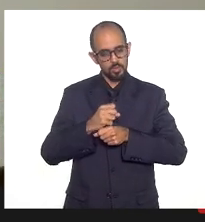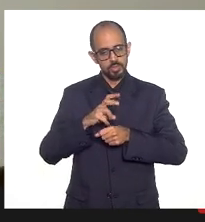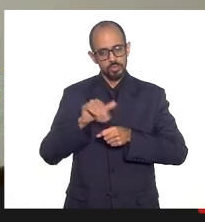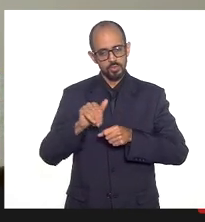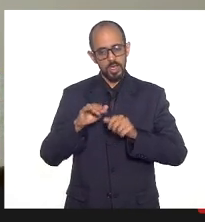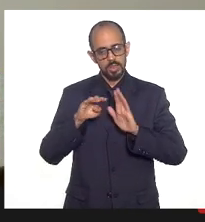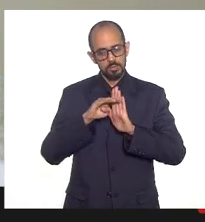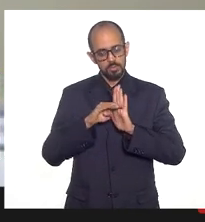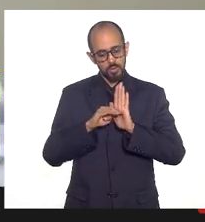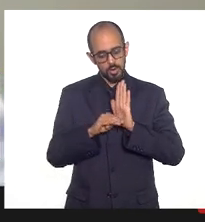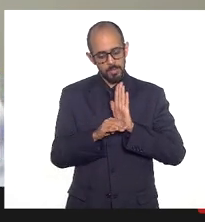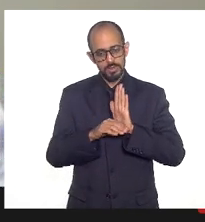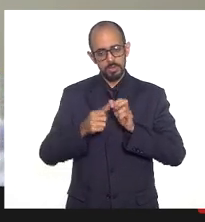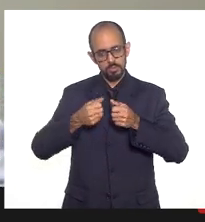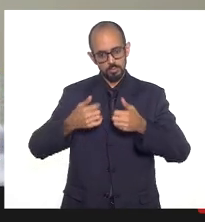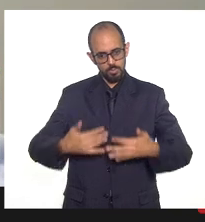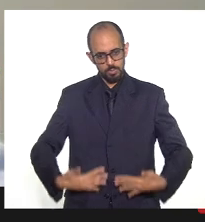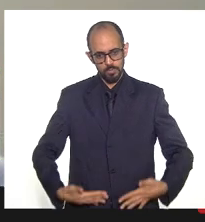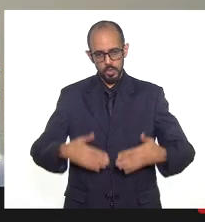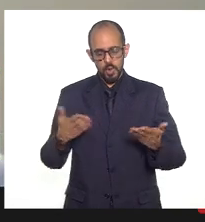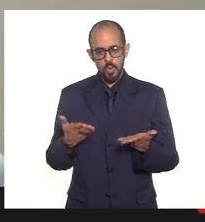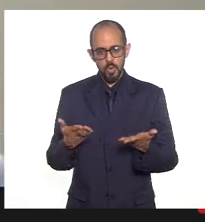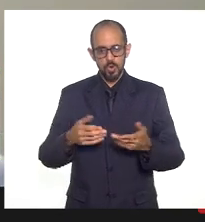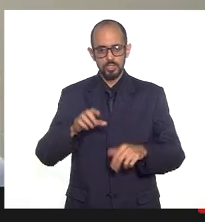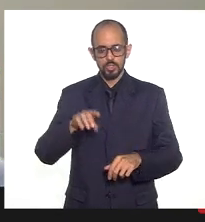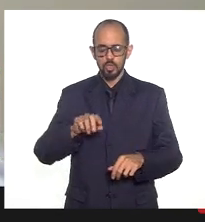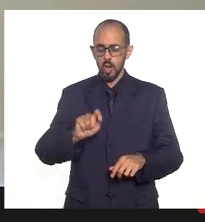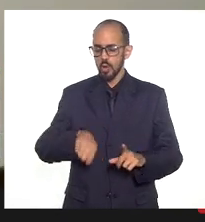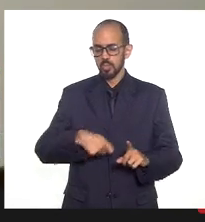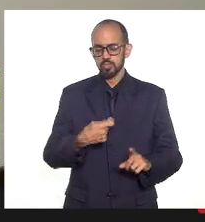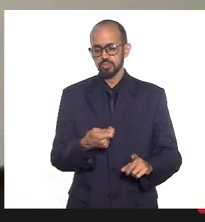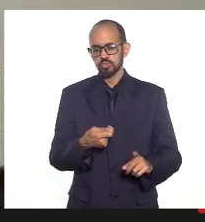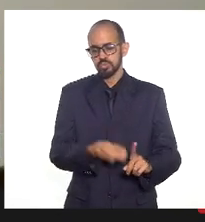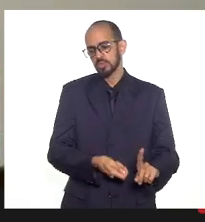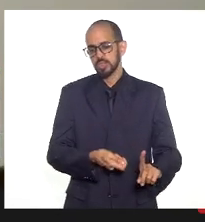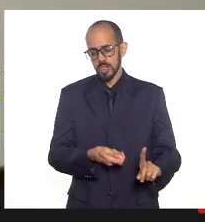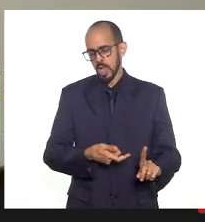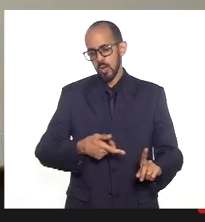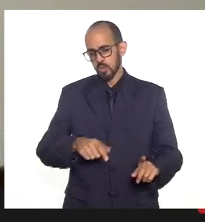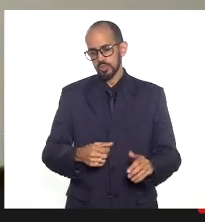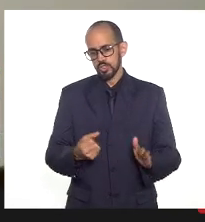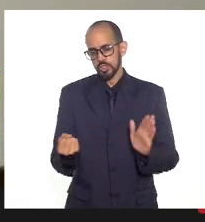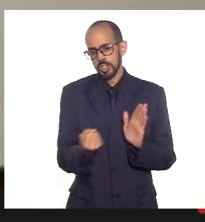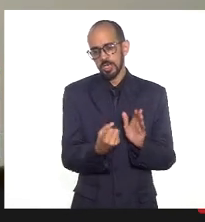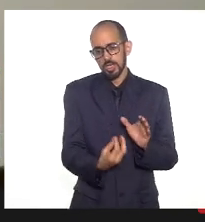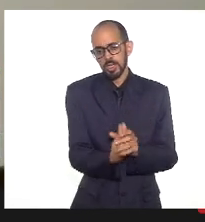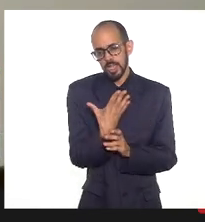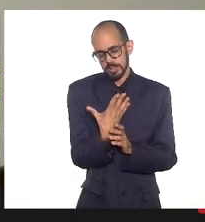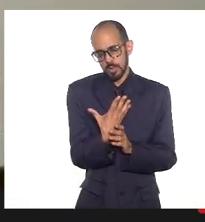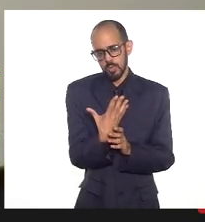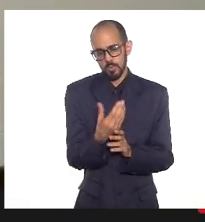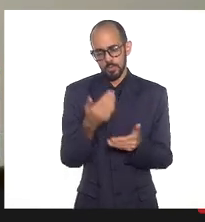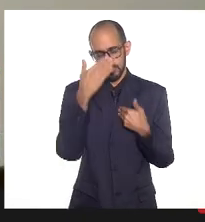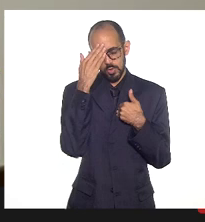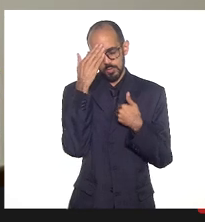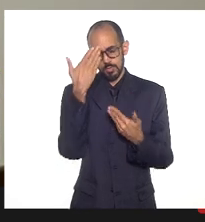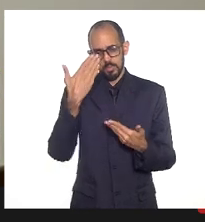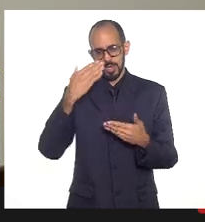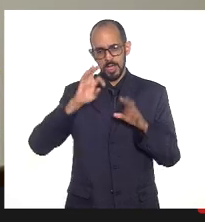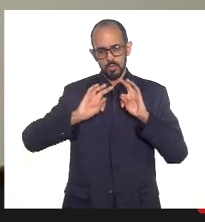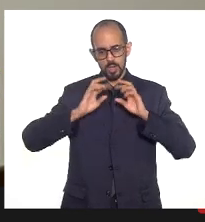da frente, portanto, é um ato simbólico, mas de forte simbolismo político em torno da pauta da comunicação. Obrigado